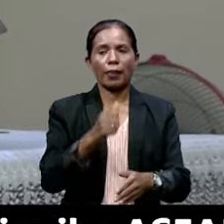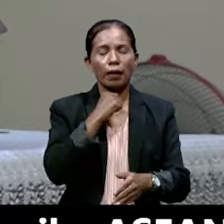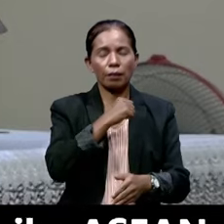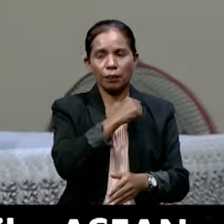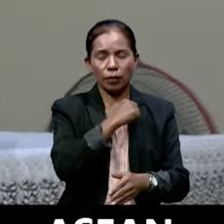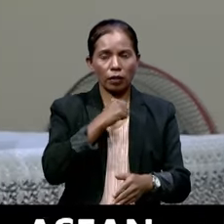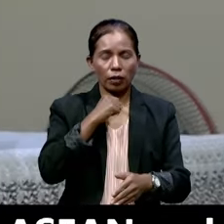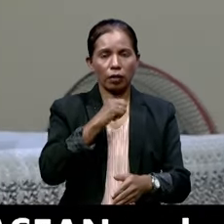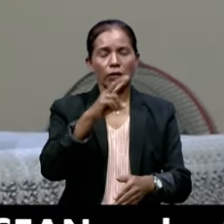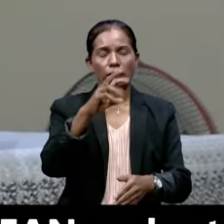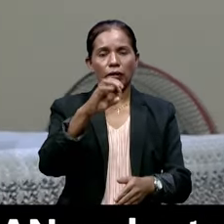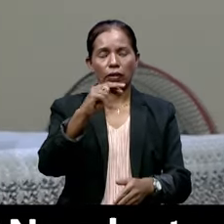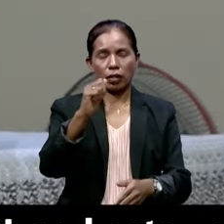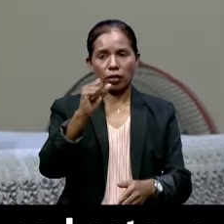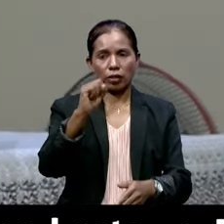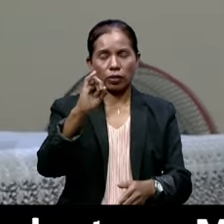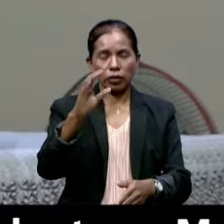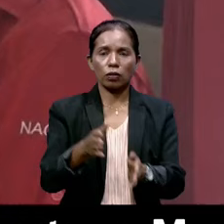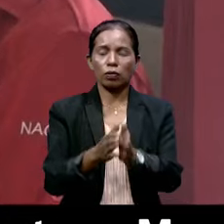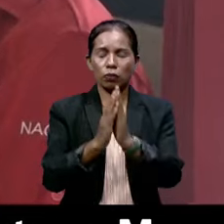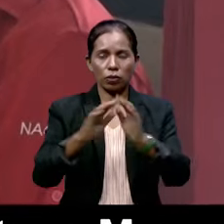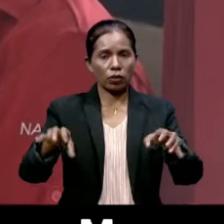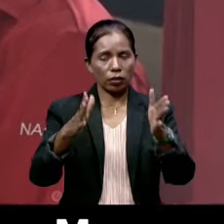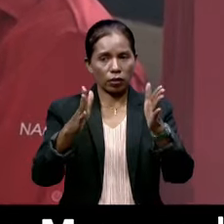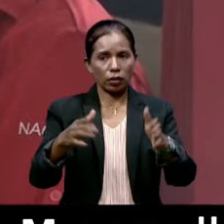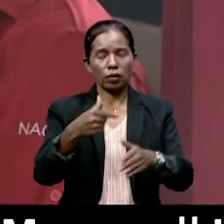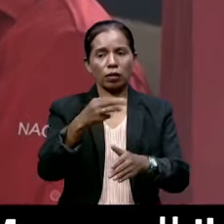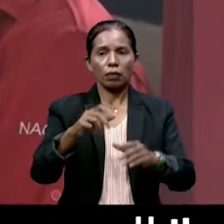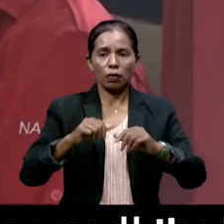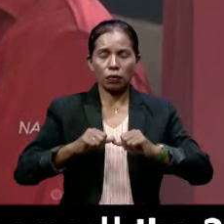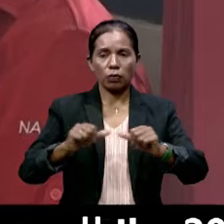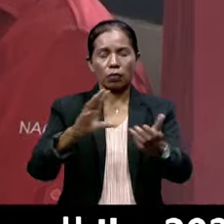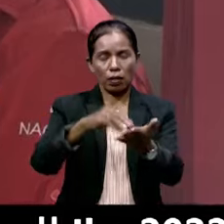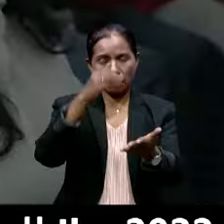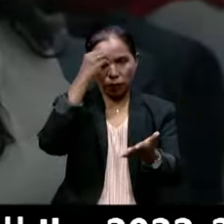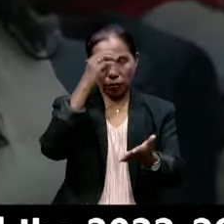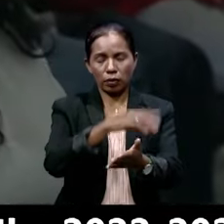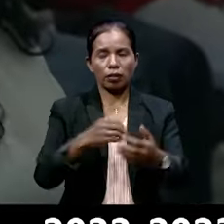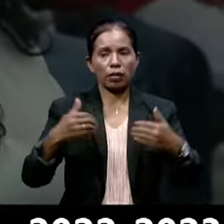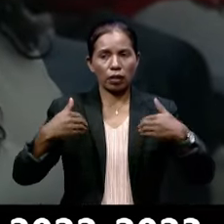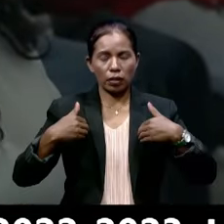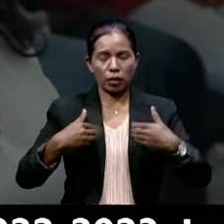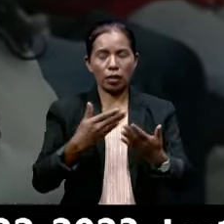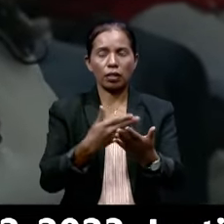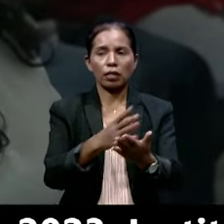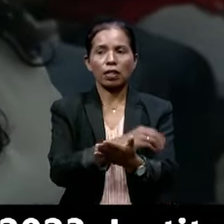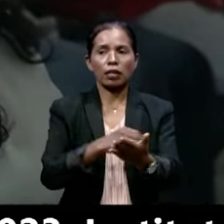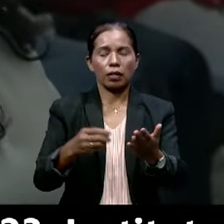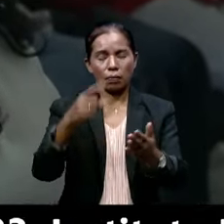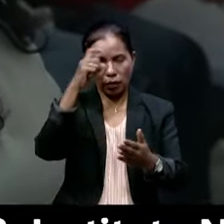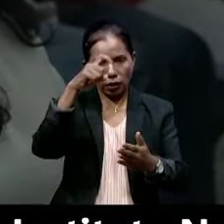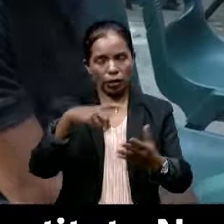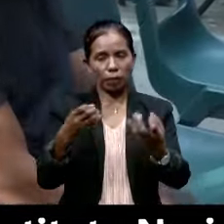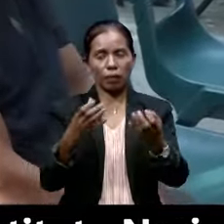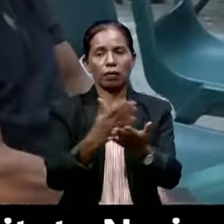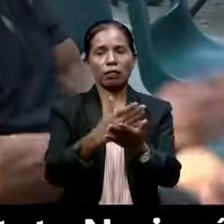co-celebrante Venâncio Pereira, russo trabalhador GMN, atu continua aprende, hodi hamosu criatividade oi, nune